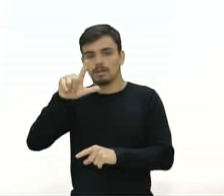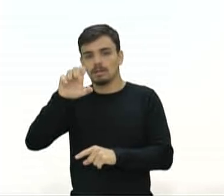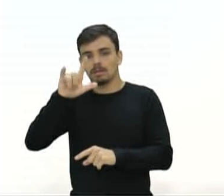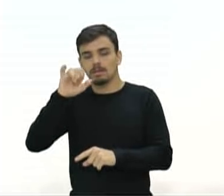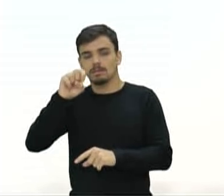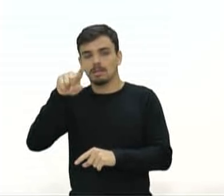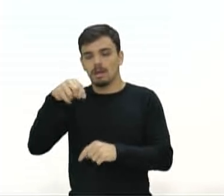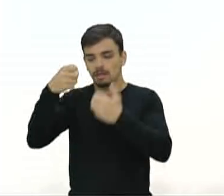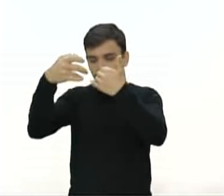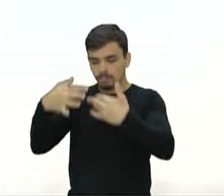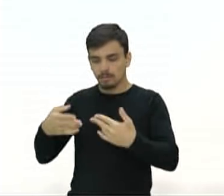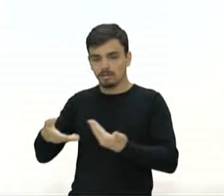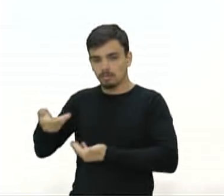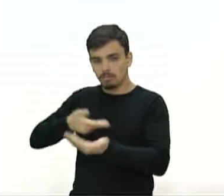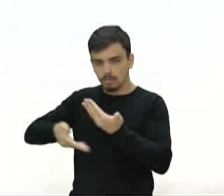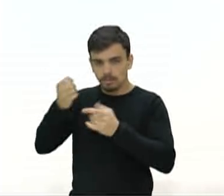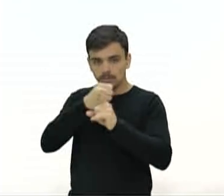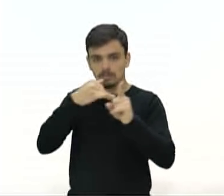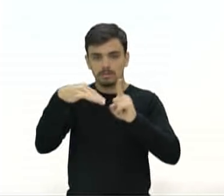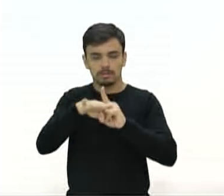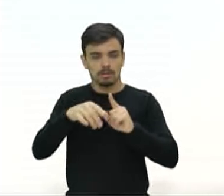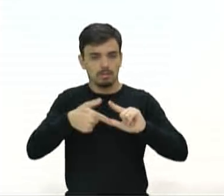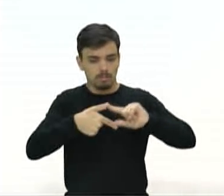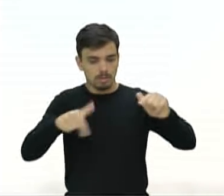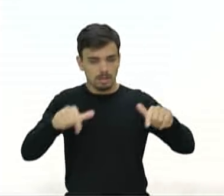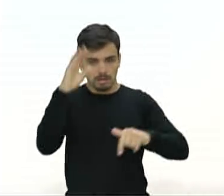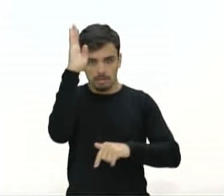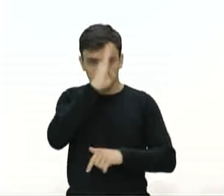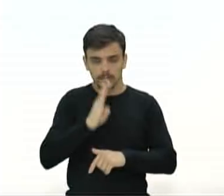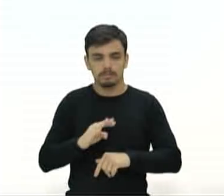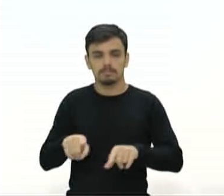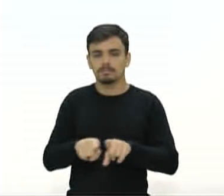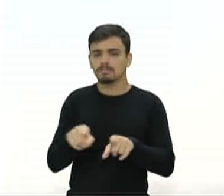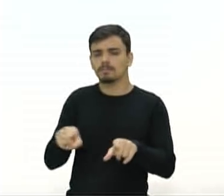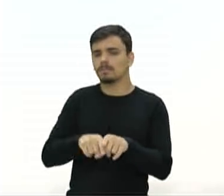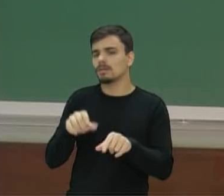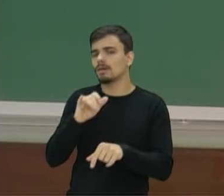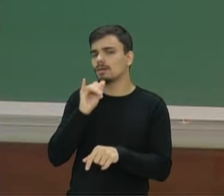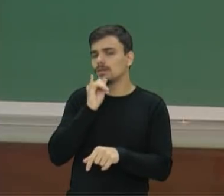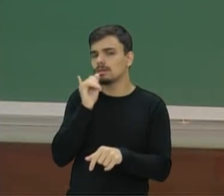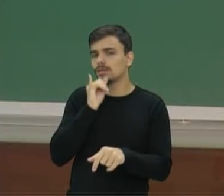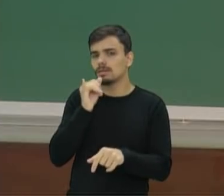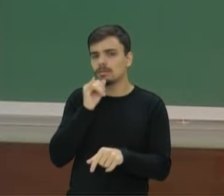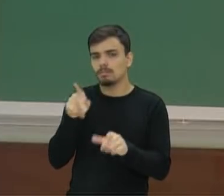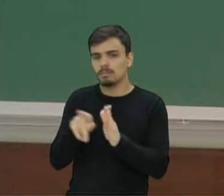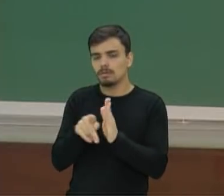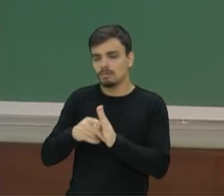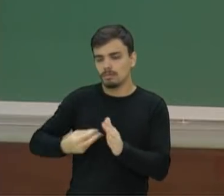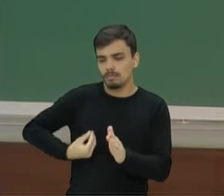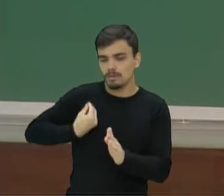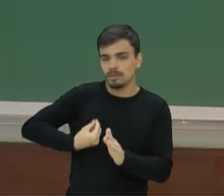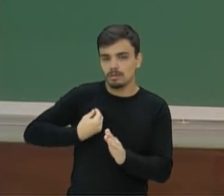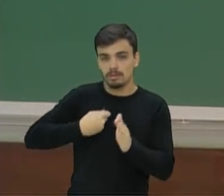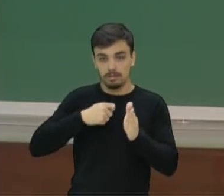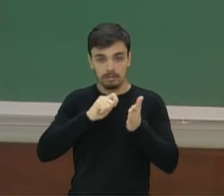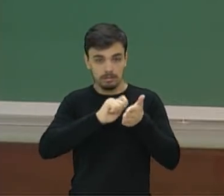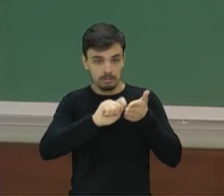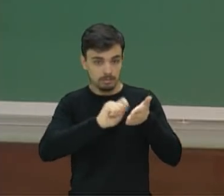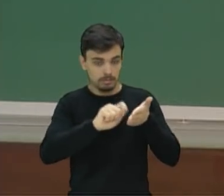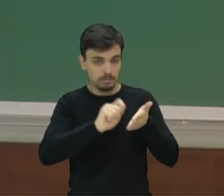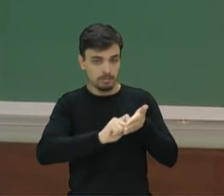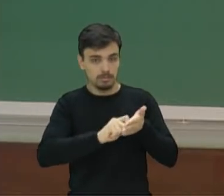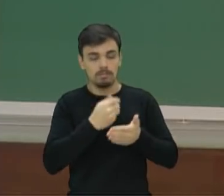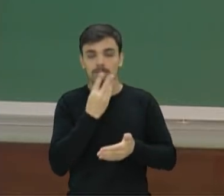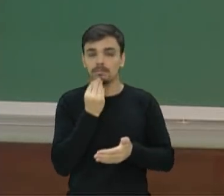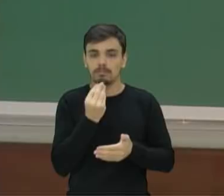essa convivência social moderna brasileira. E o exemplo da vida do escritor Machado de Assis e sua trajetória